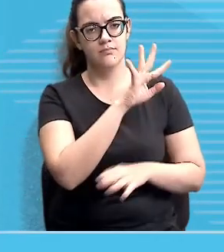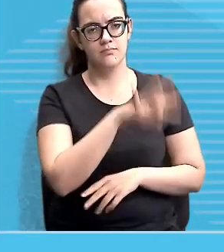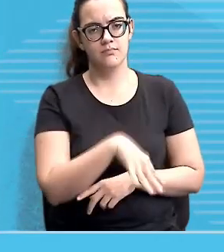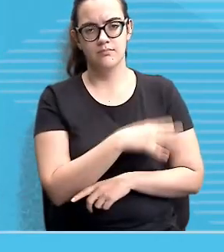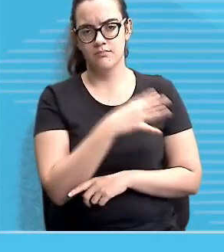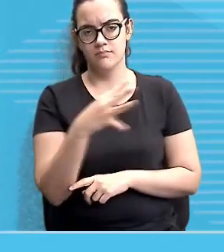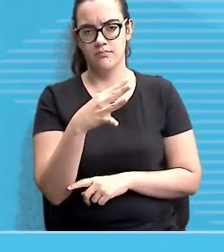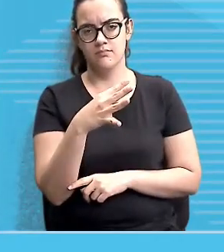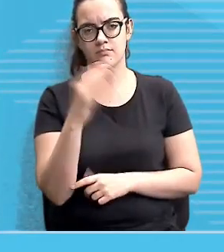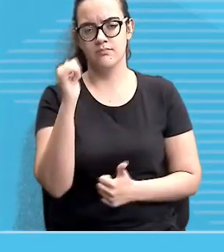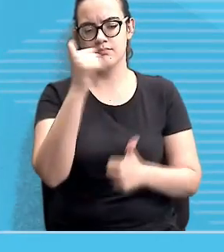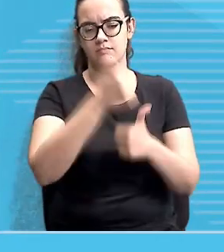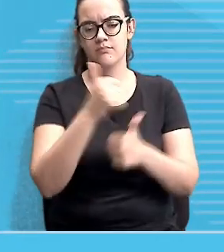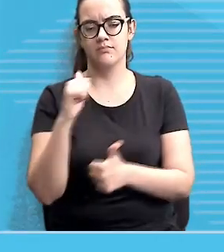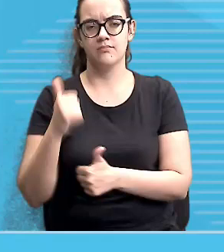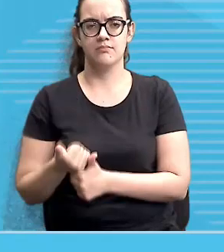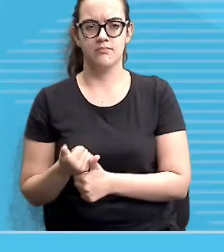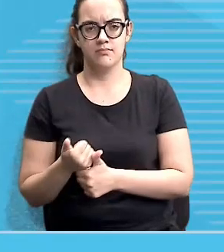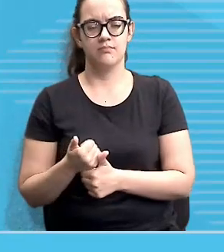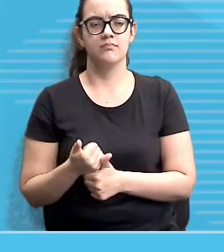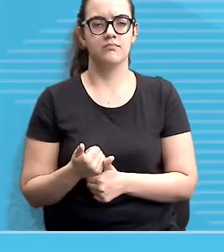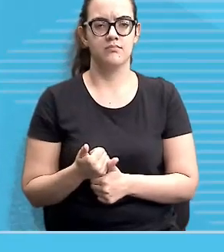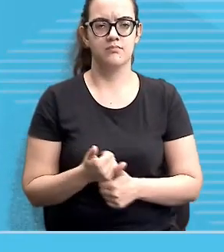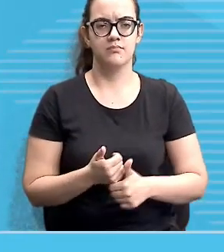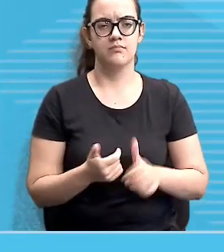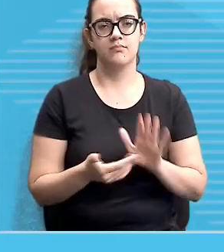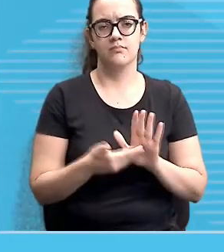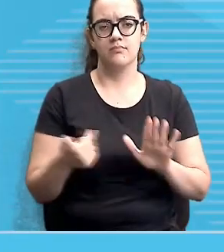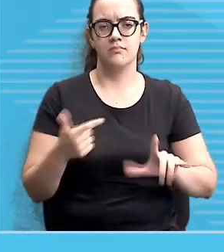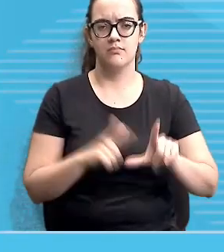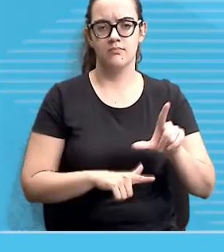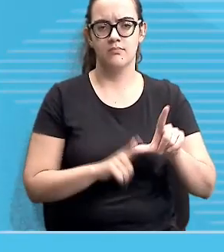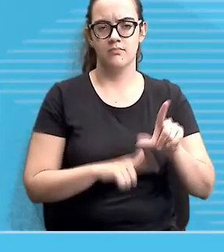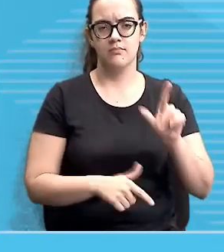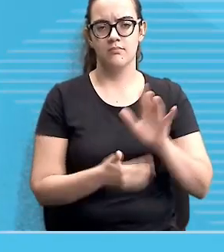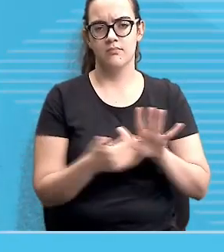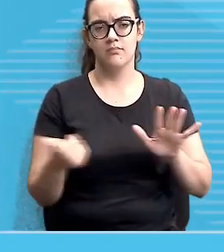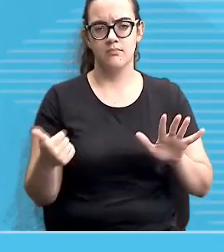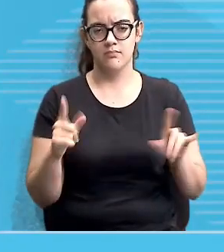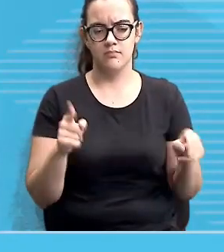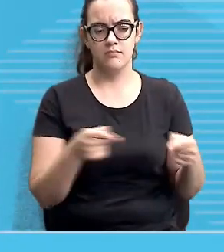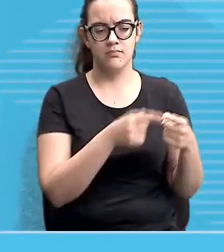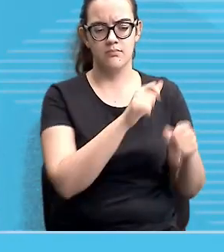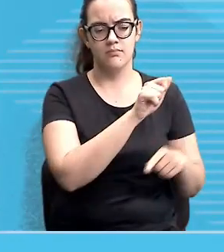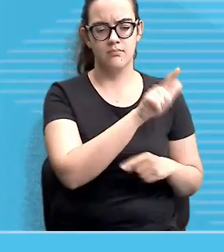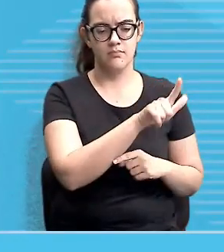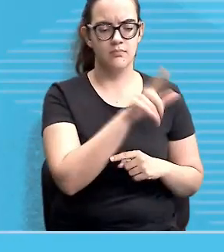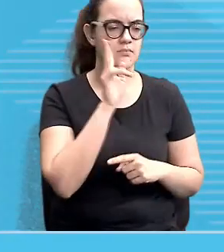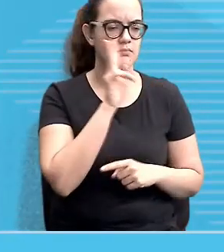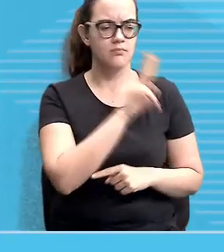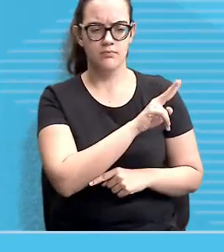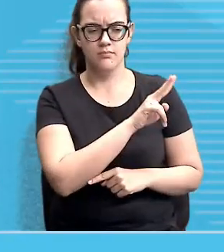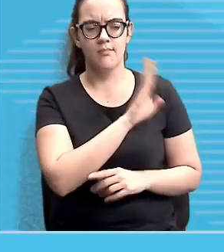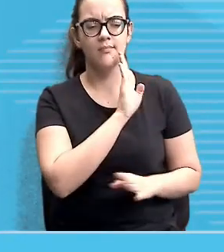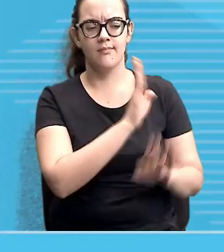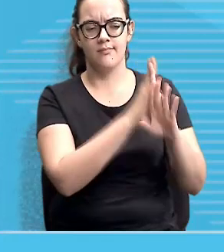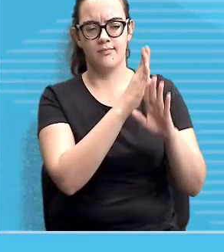0,217 que é o seu calor específico e sem vezes